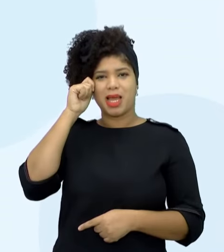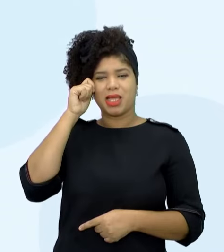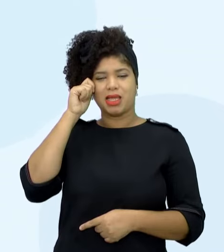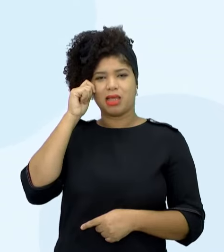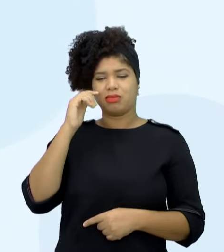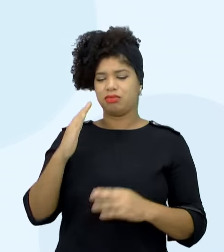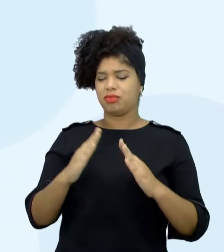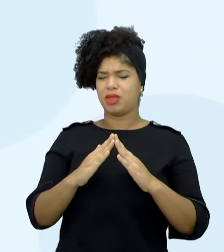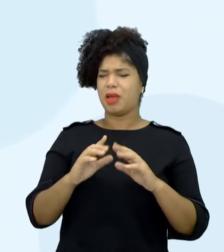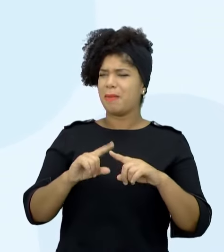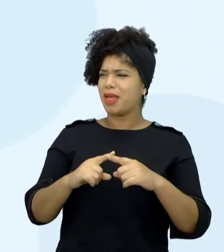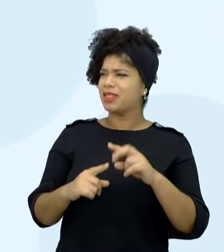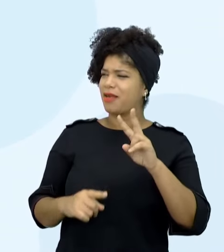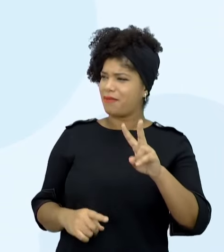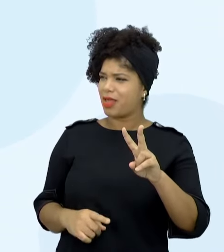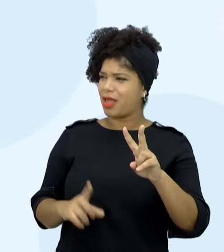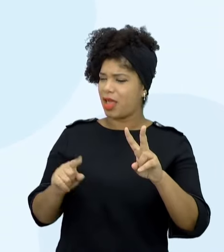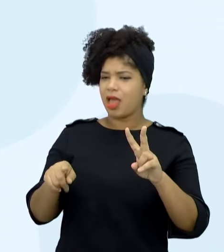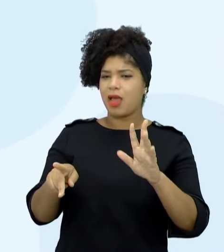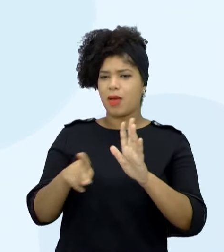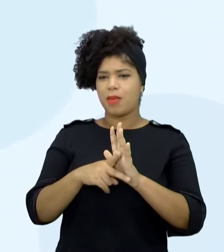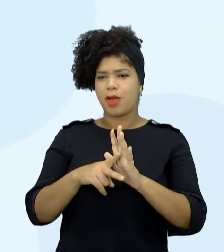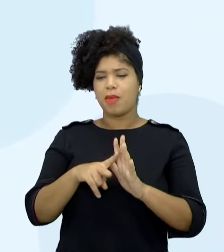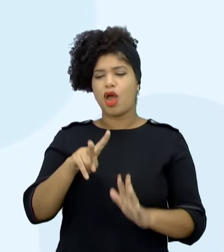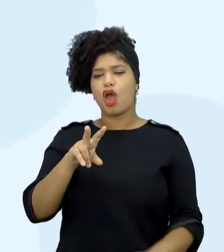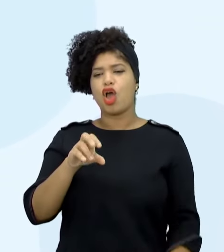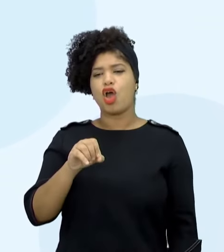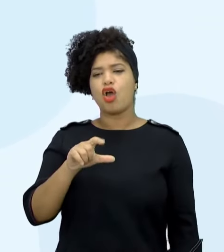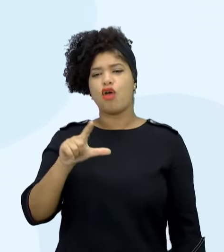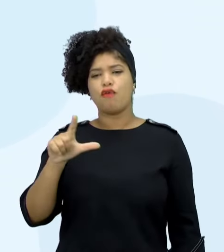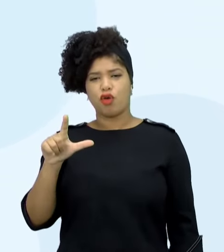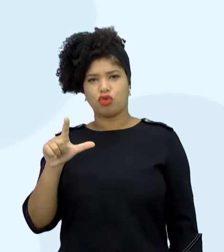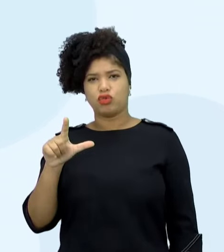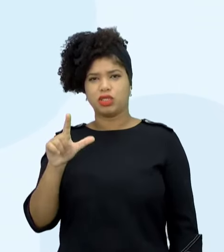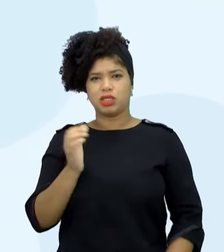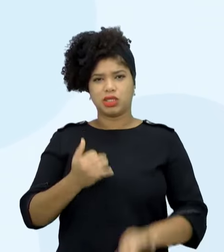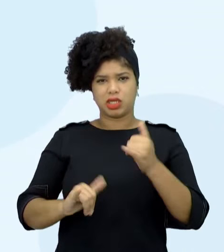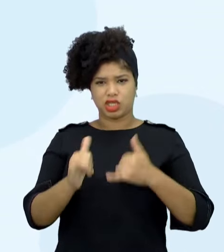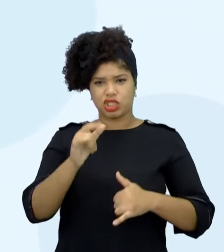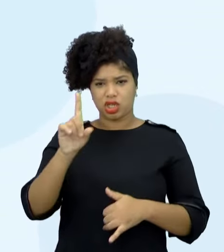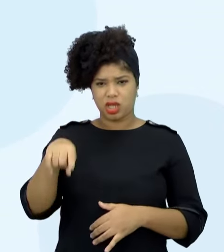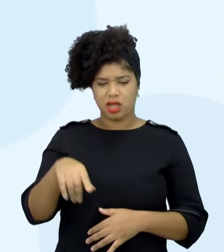não é? Na verdade, ela vem...